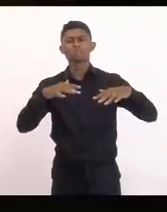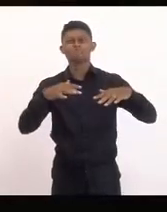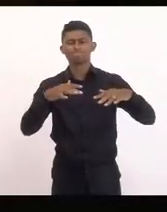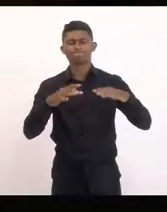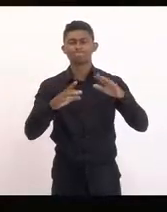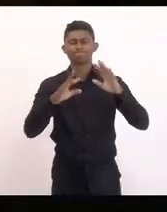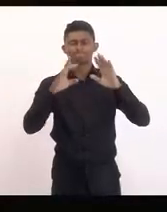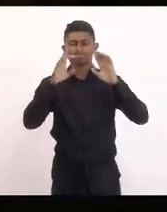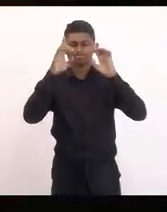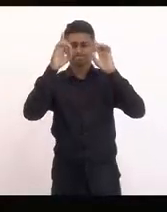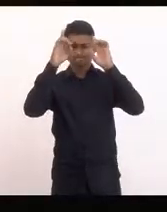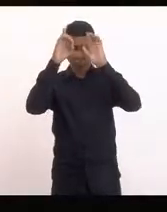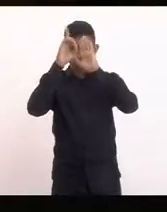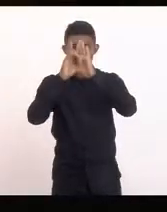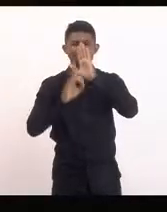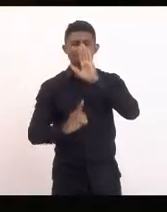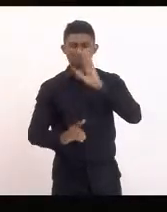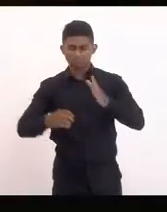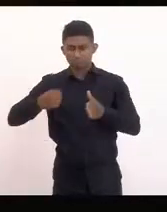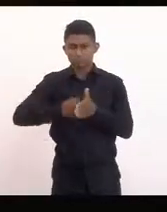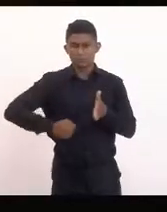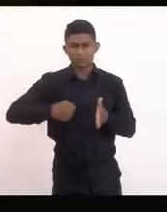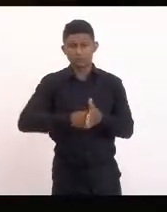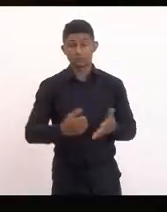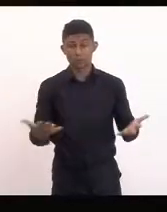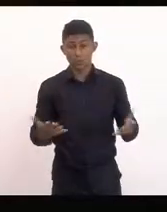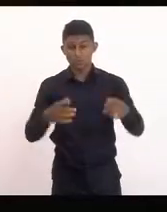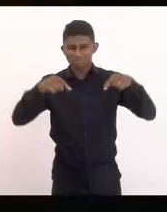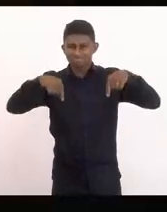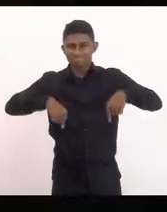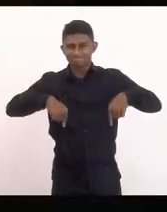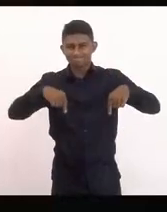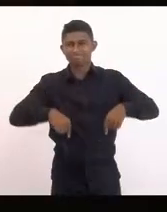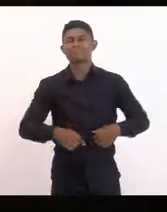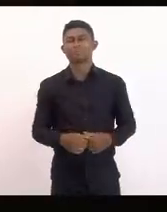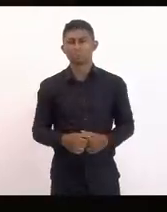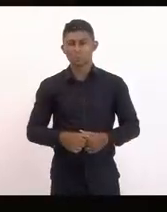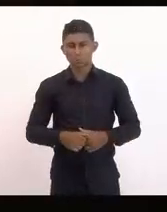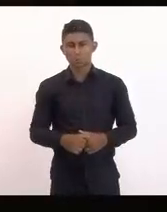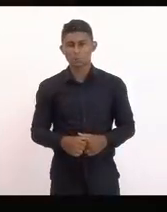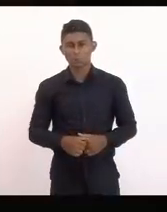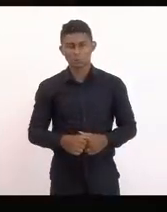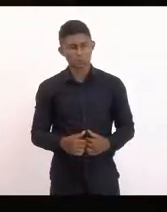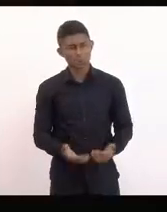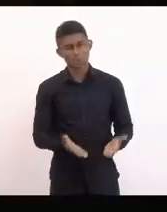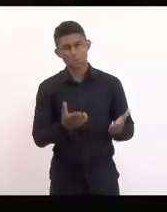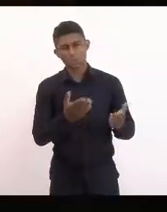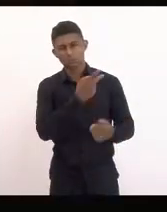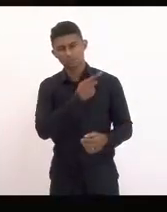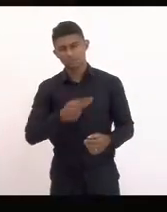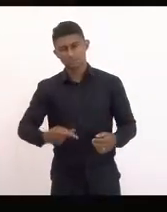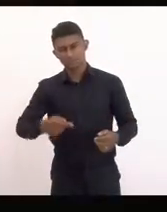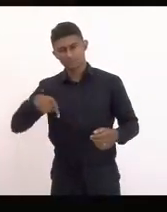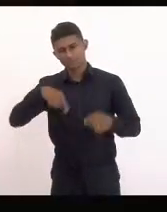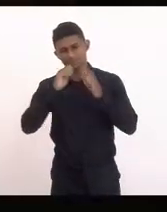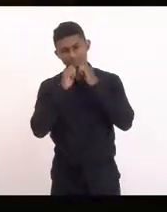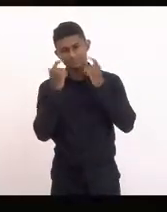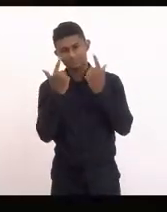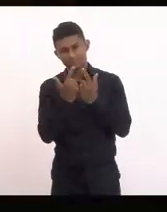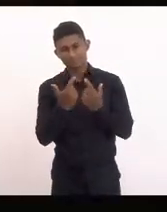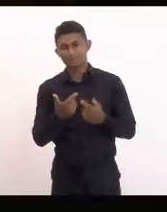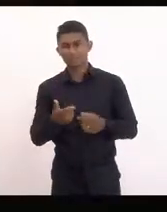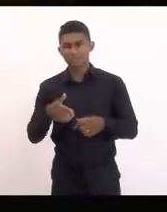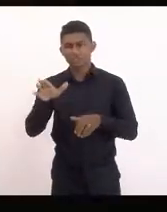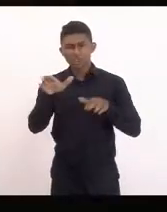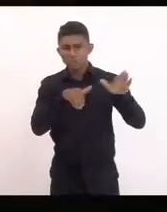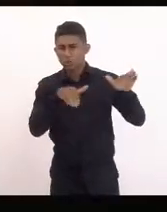É isso que se trata hoje, a chamada que faz o presidente da Alerj para pensar